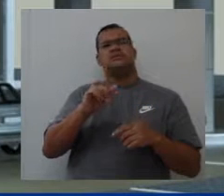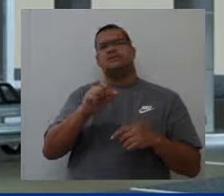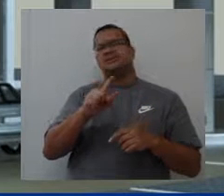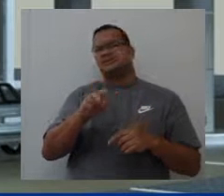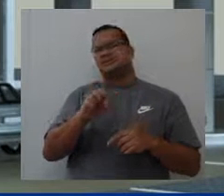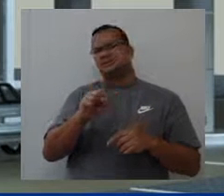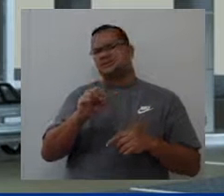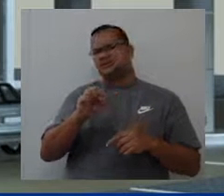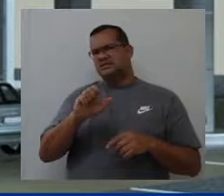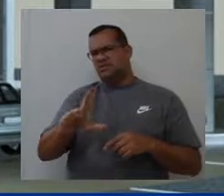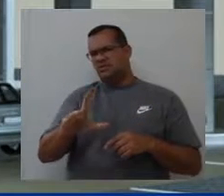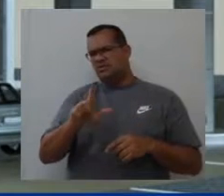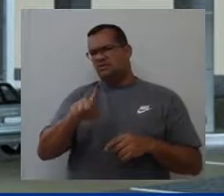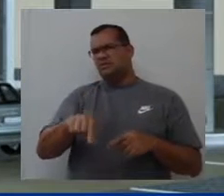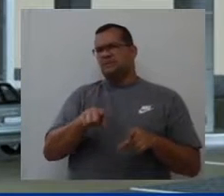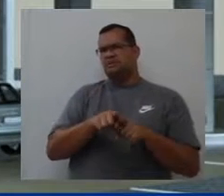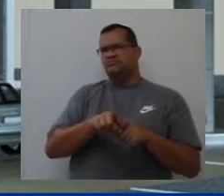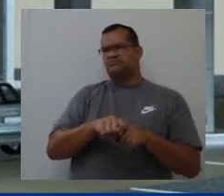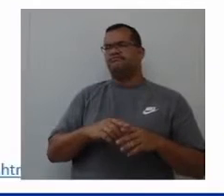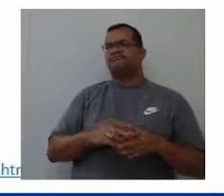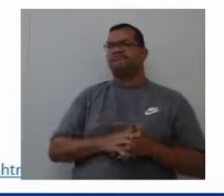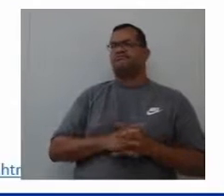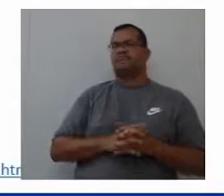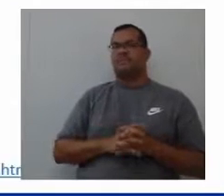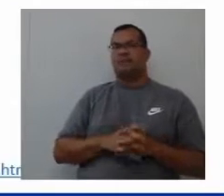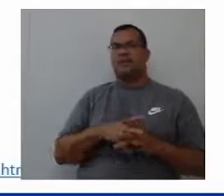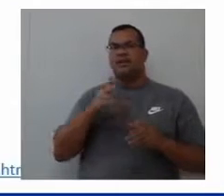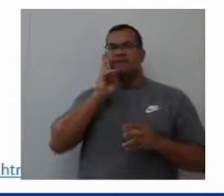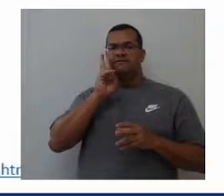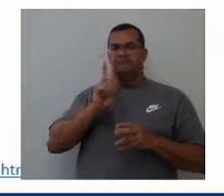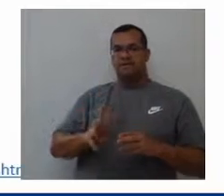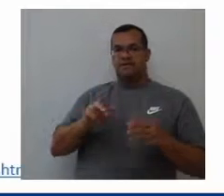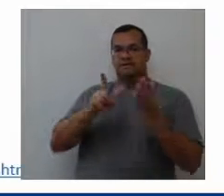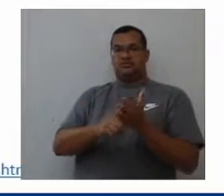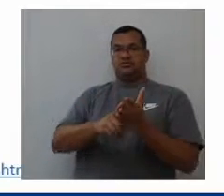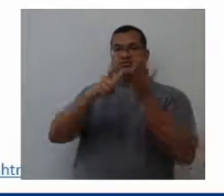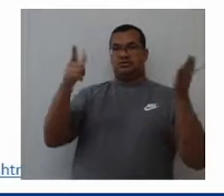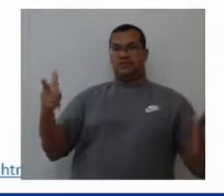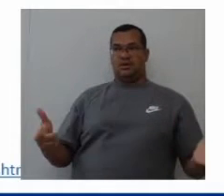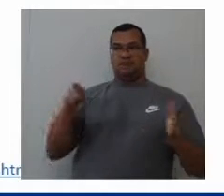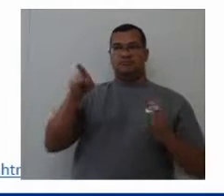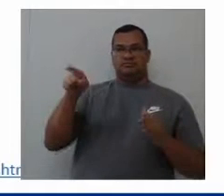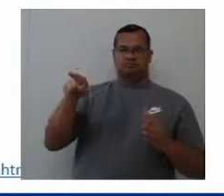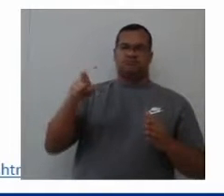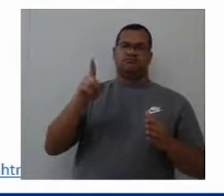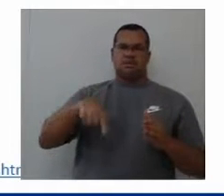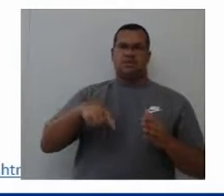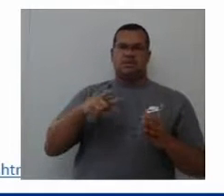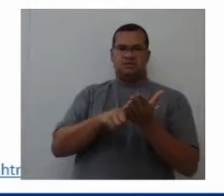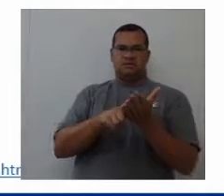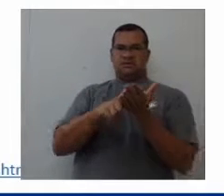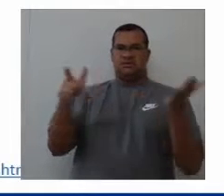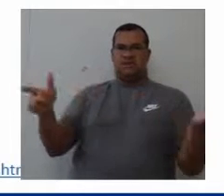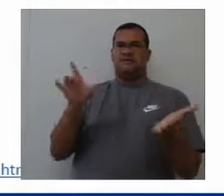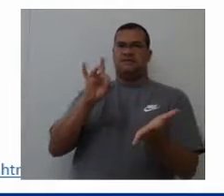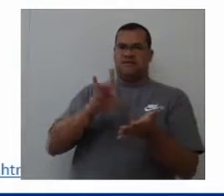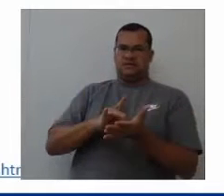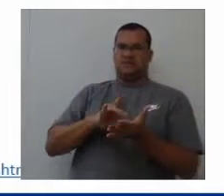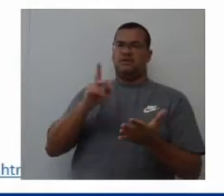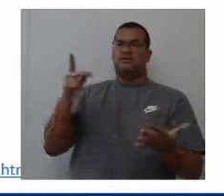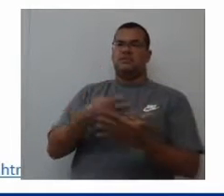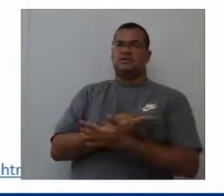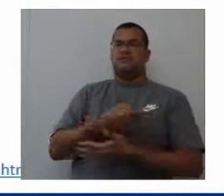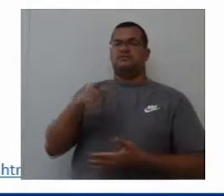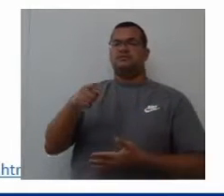De repente, a gente passa a ver no jornal uma certa matéria. Essa é a matéria real, tá certo? Essa matéria